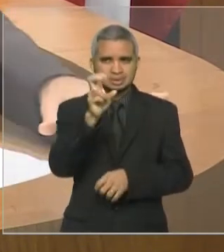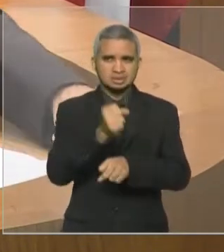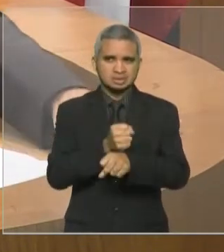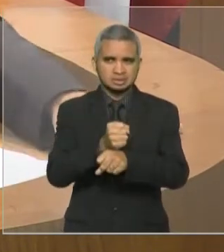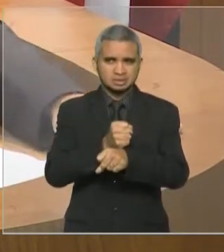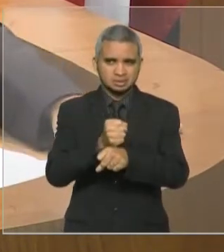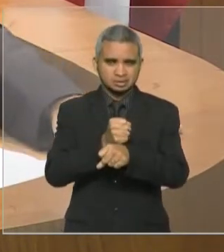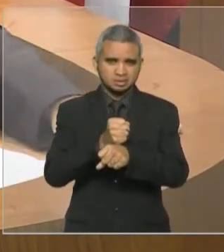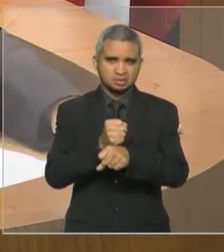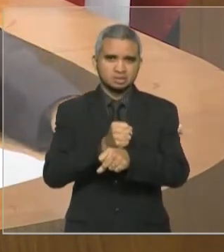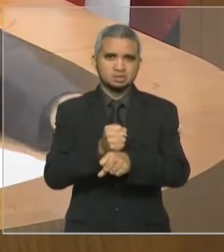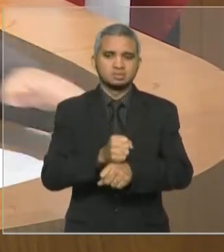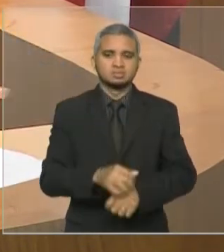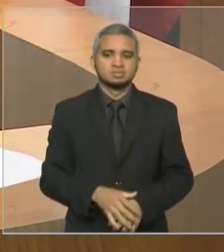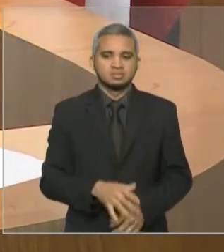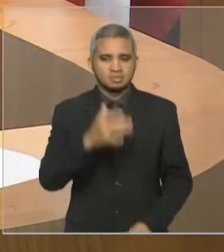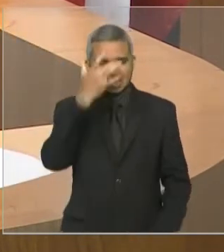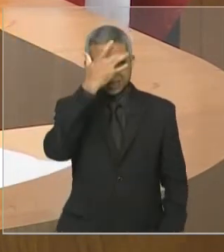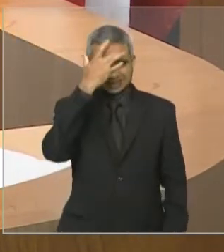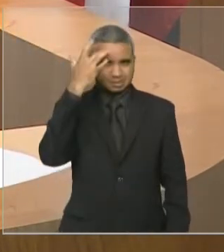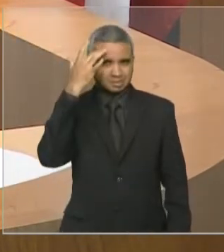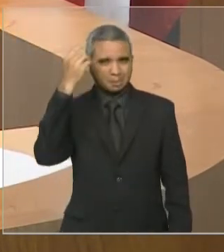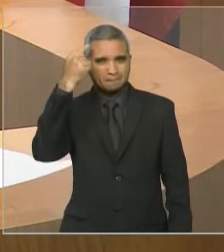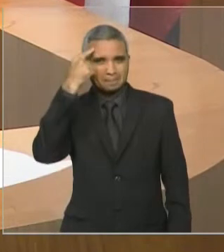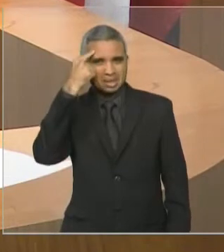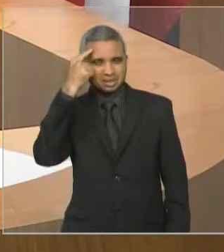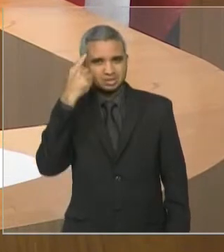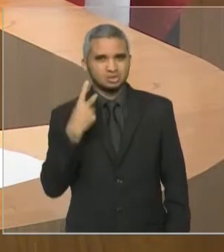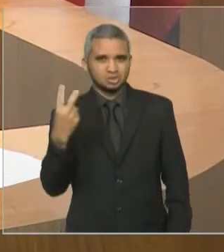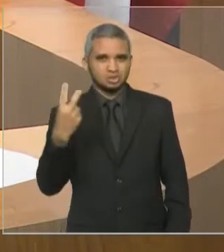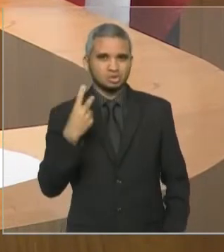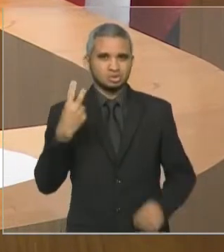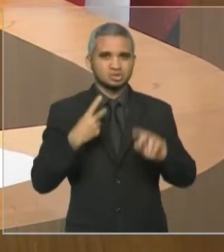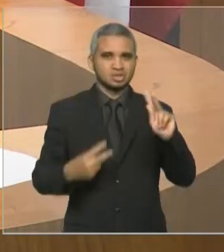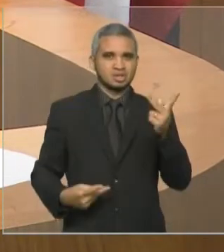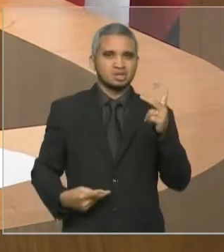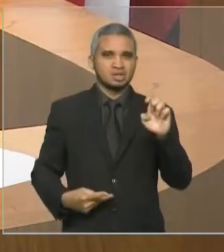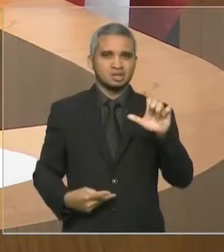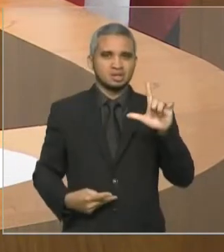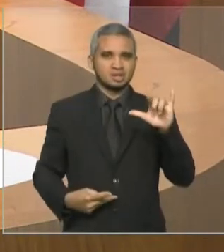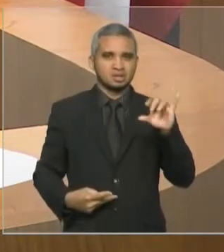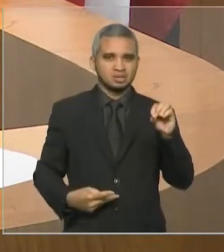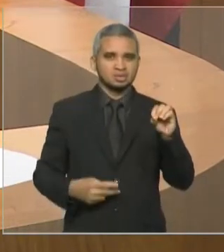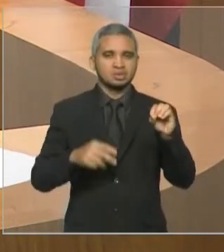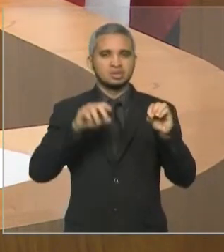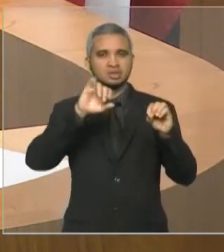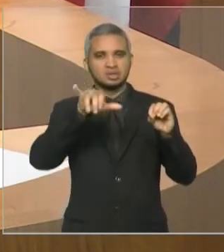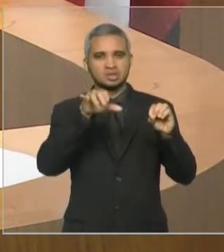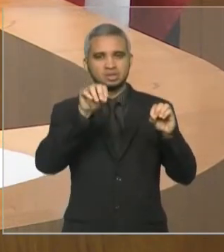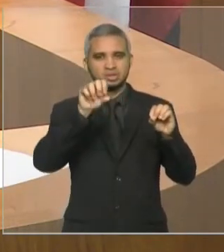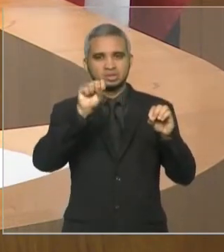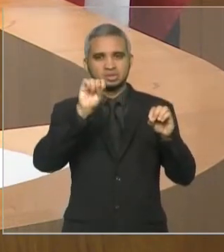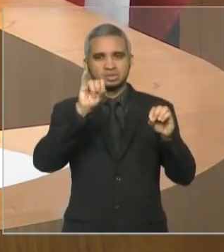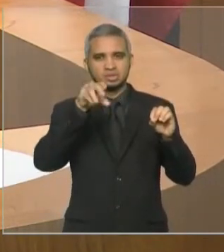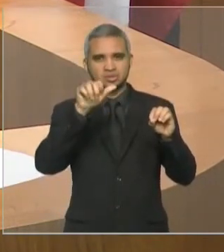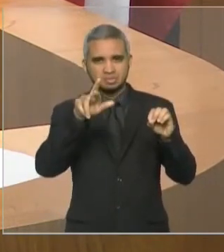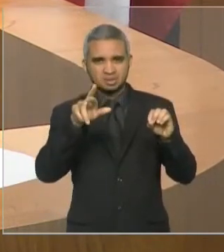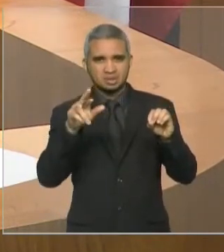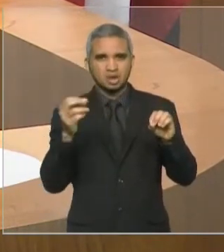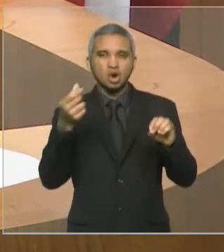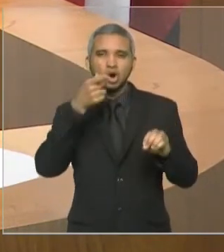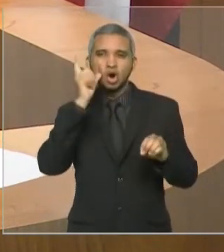que essa parceria de Hélio Soares e Josimar começou ontem. Muito pelo contrário. Desde quando eu era